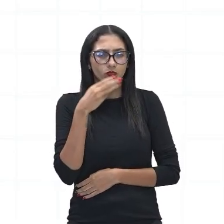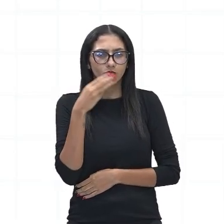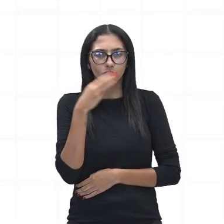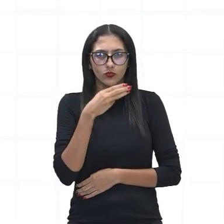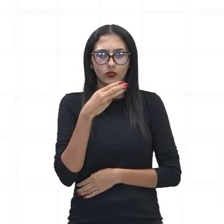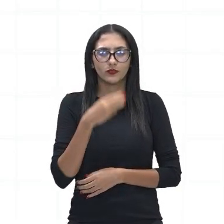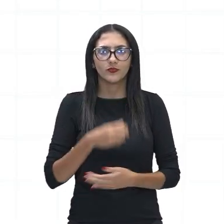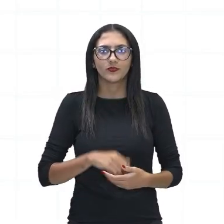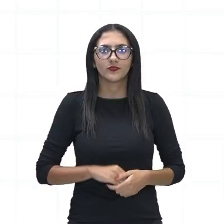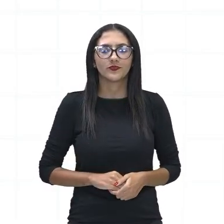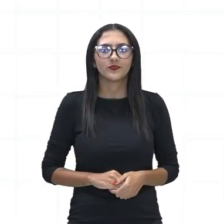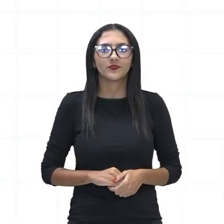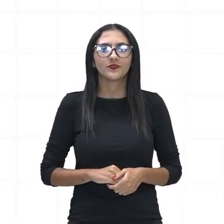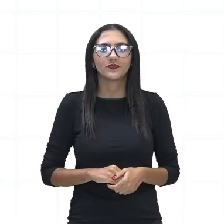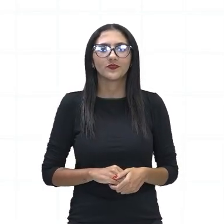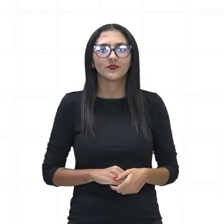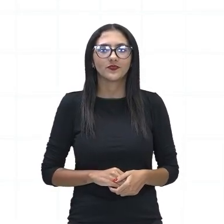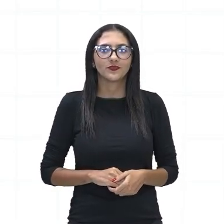açúcar.